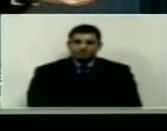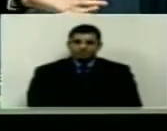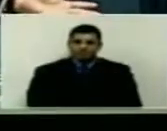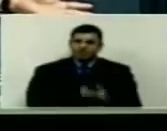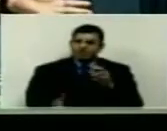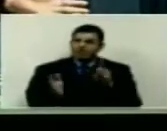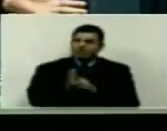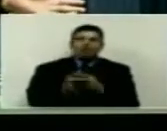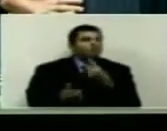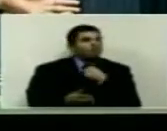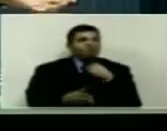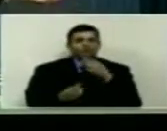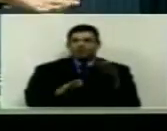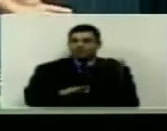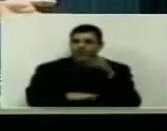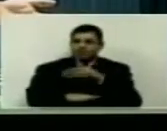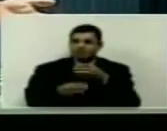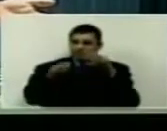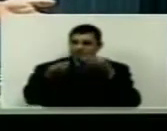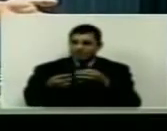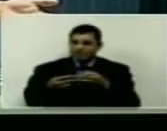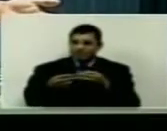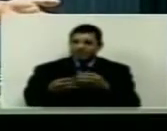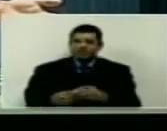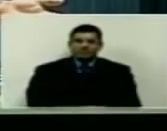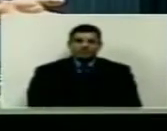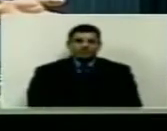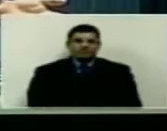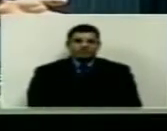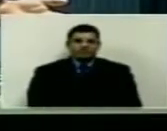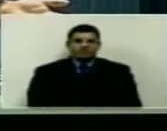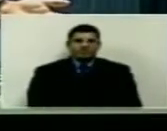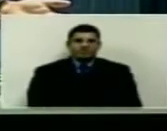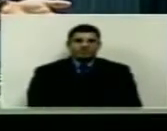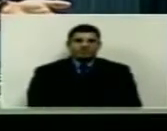Alguém é capaz de negar o óbvio?